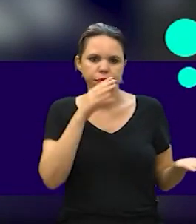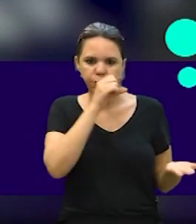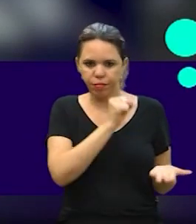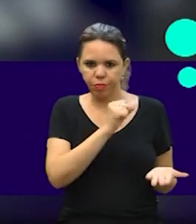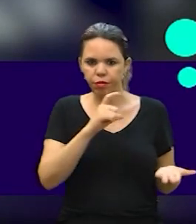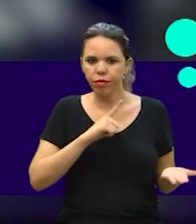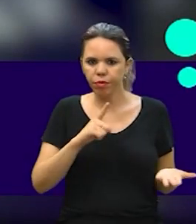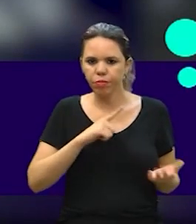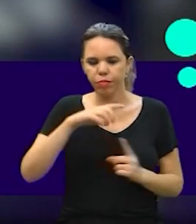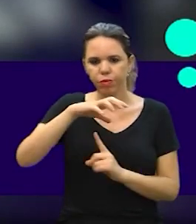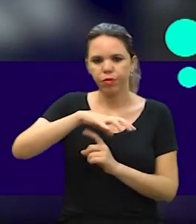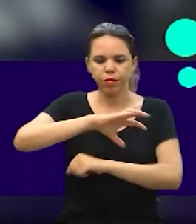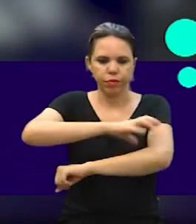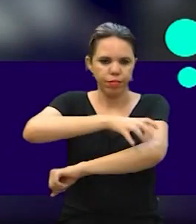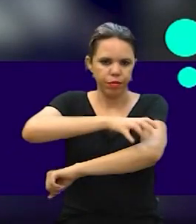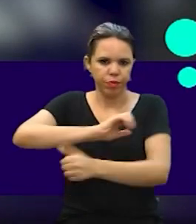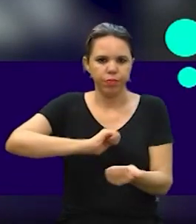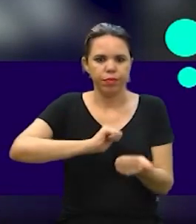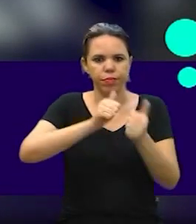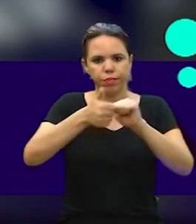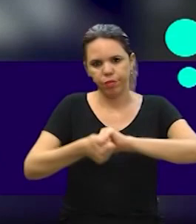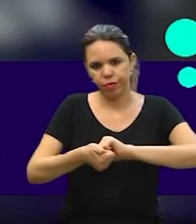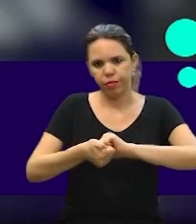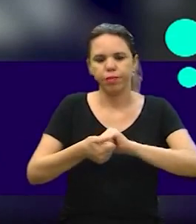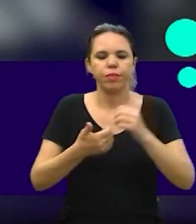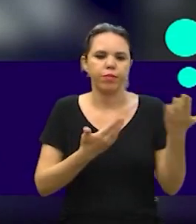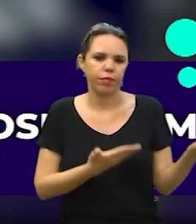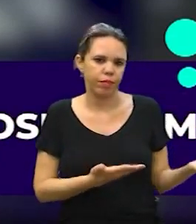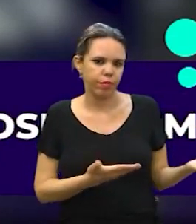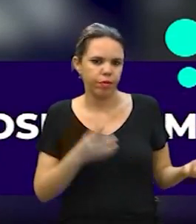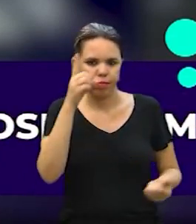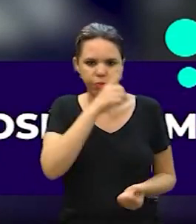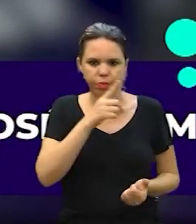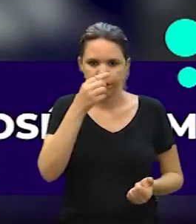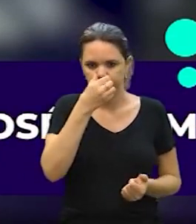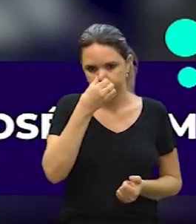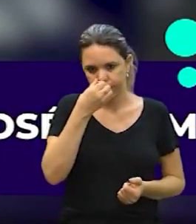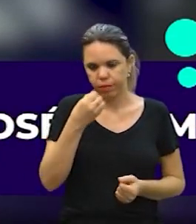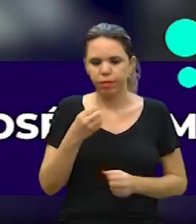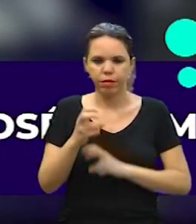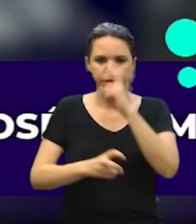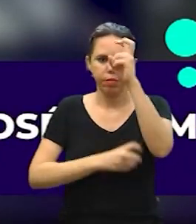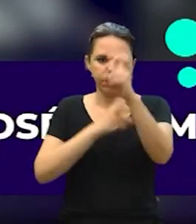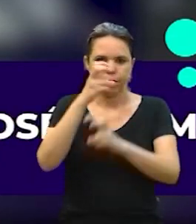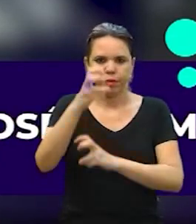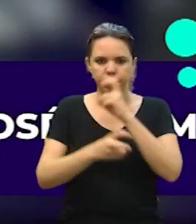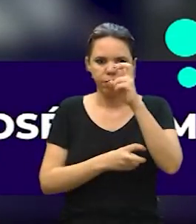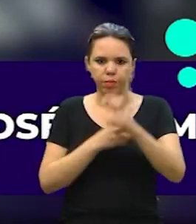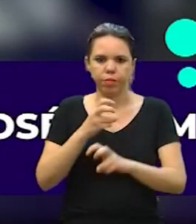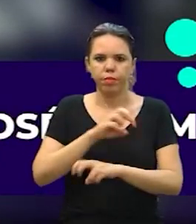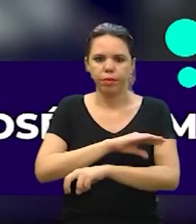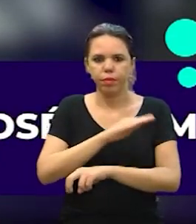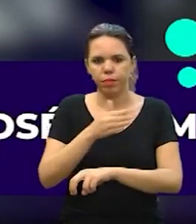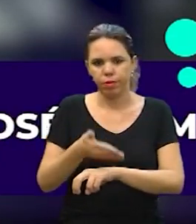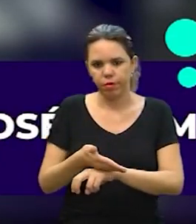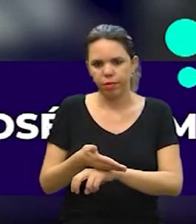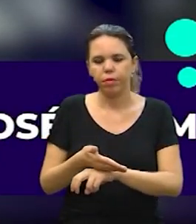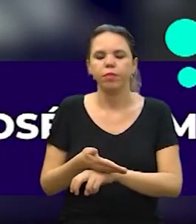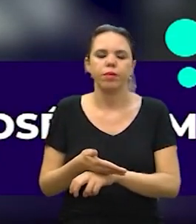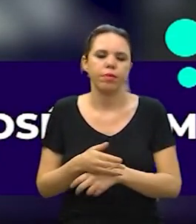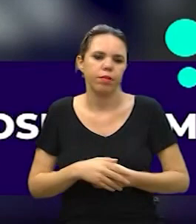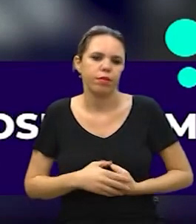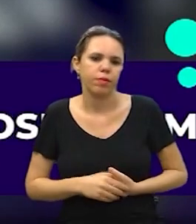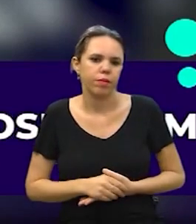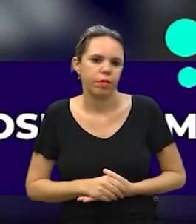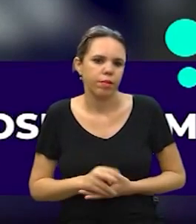No sábado vai ser na Praça de Esportes Tancredo Neves e no domingo no Parque Ecológico Monsenhor Emílio